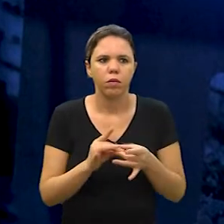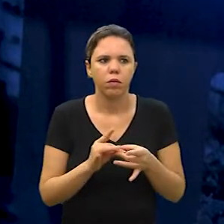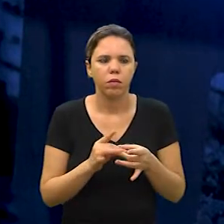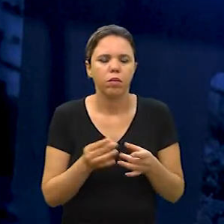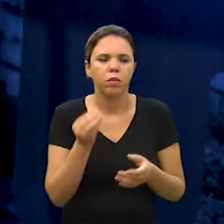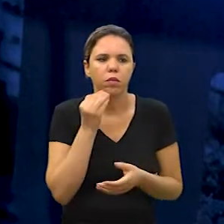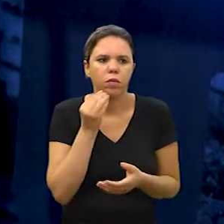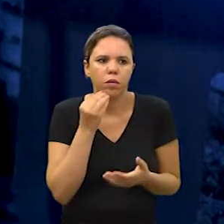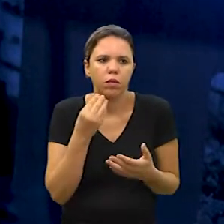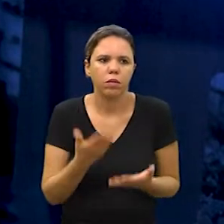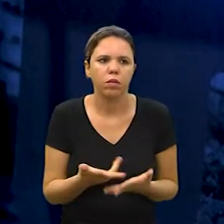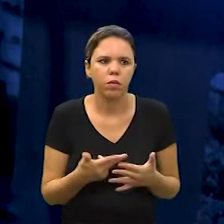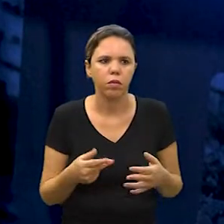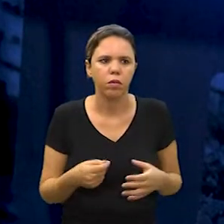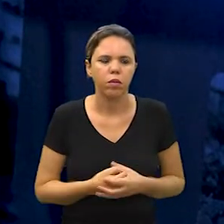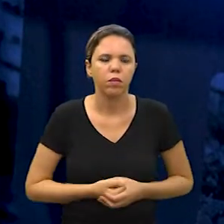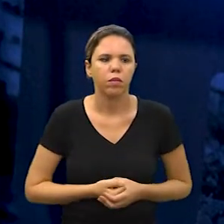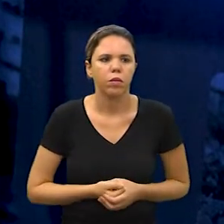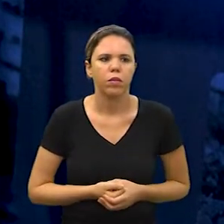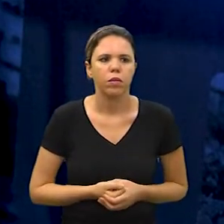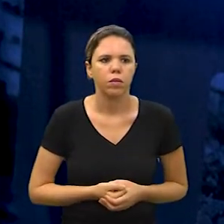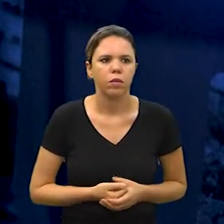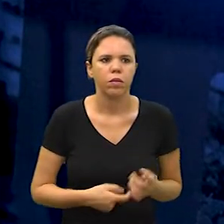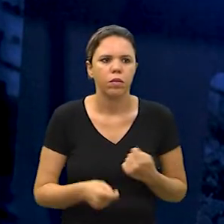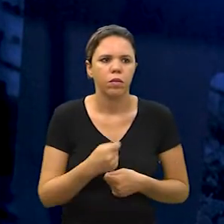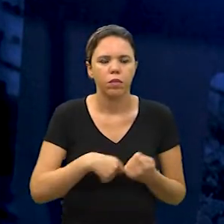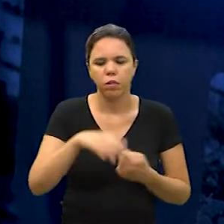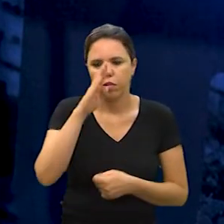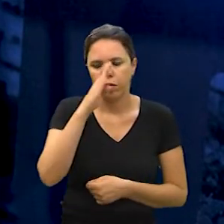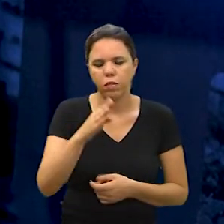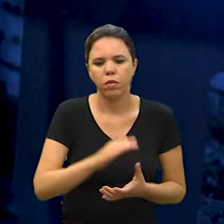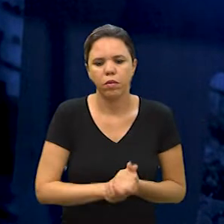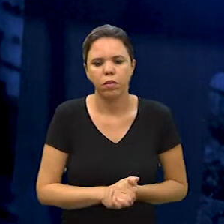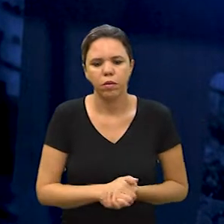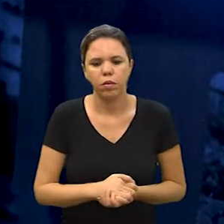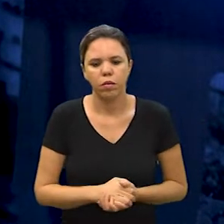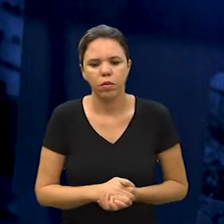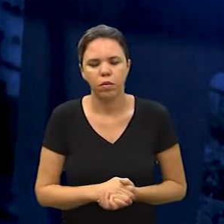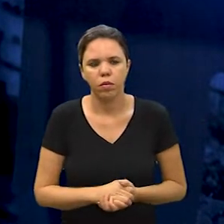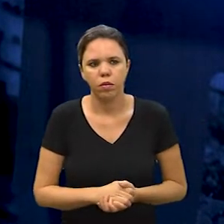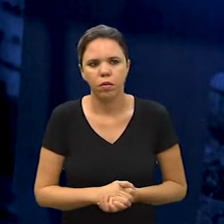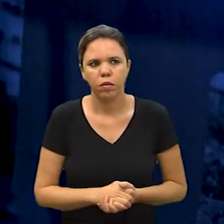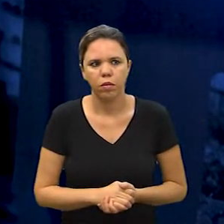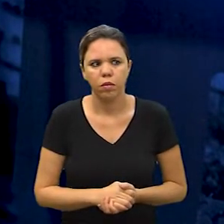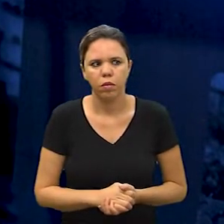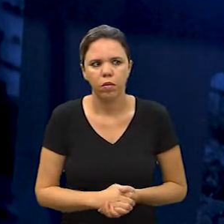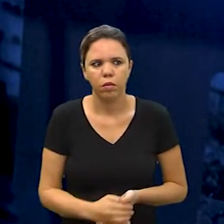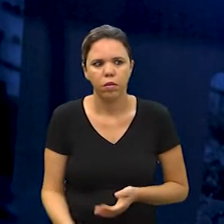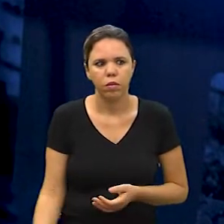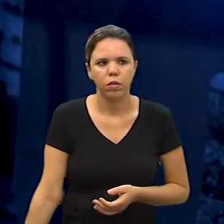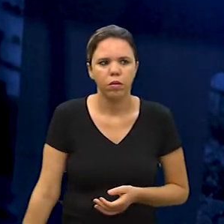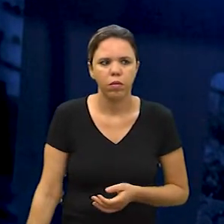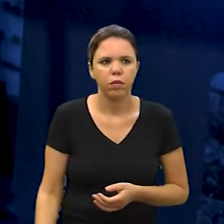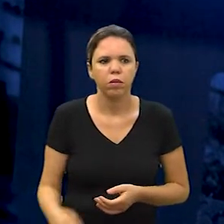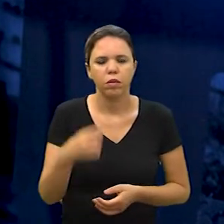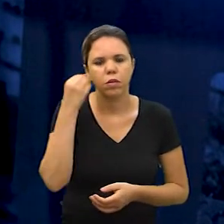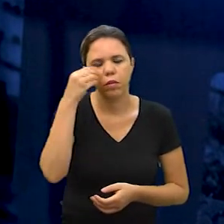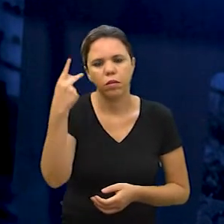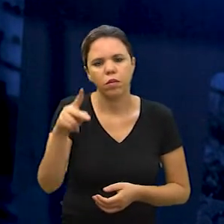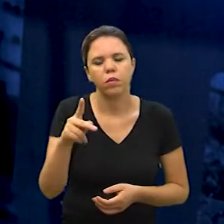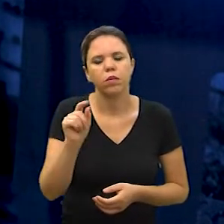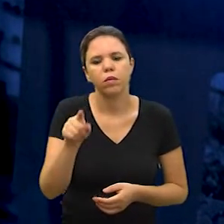parceria com alguma oportunidade, alguma coisa assim, mas o nosso negócio principal é só nosso. Partindo da